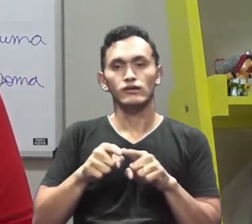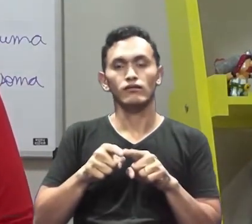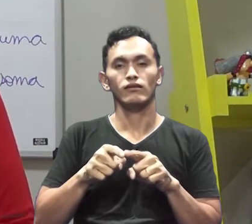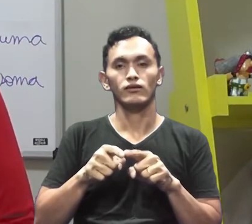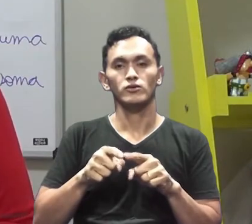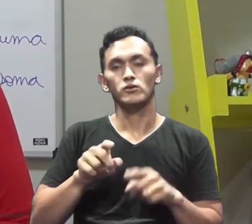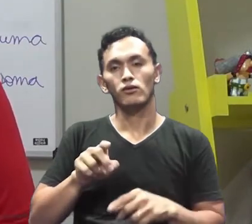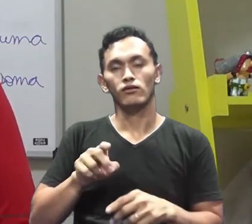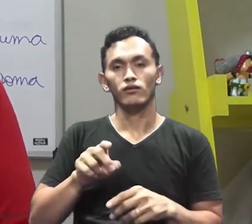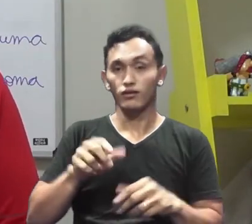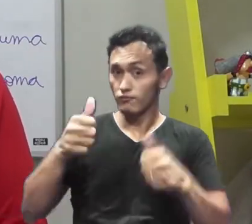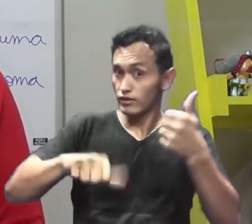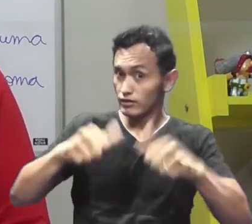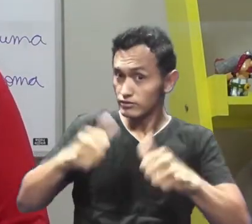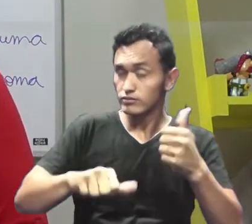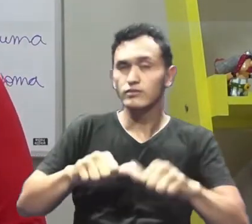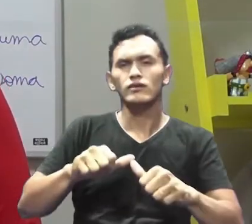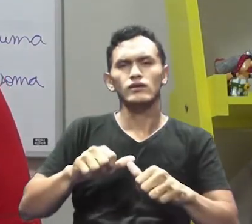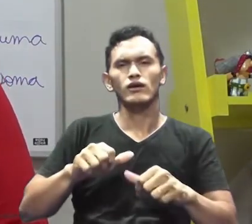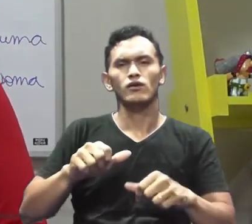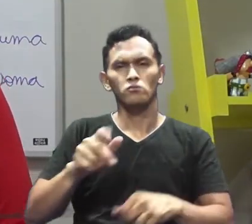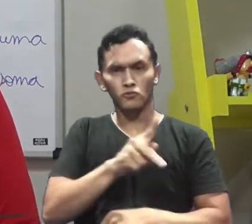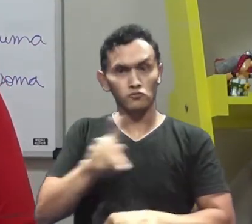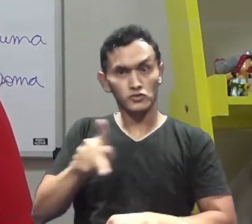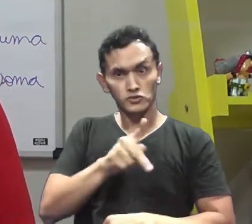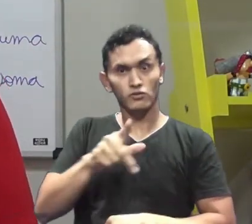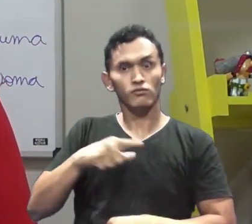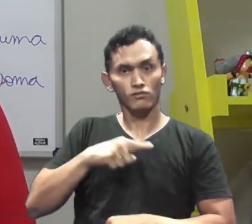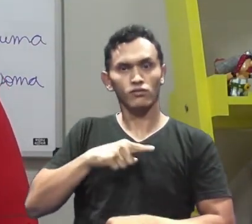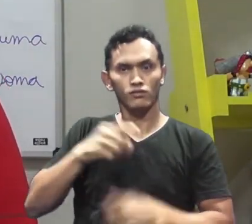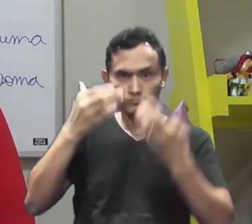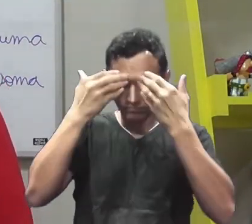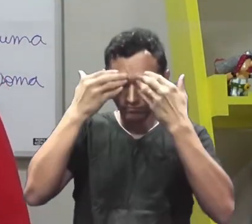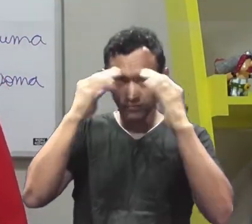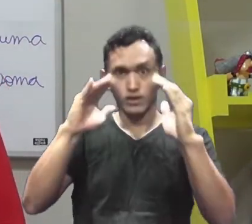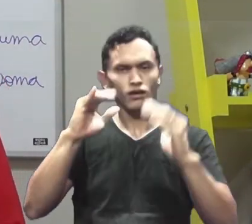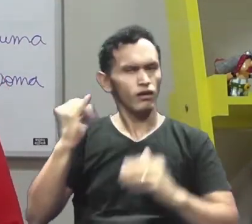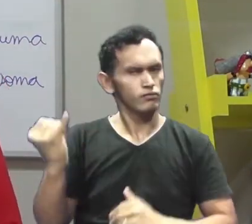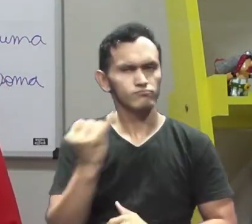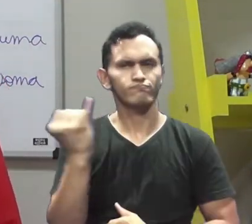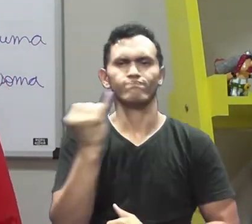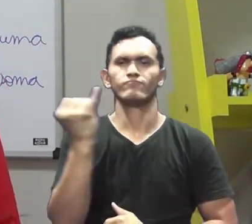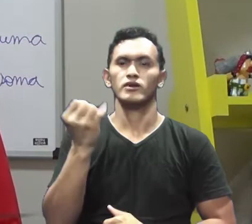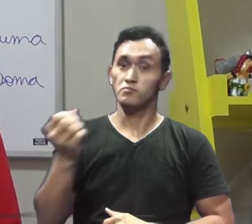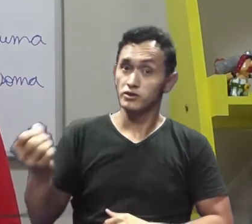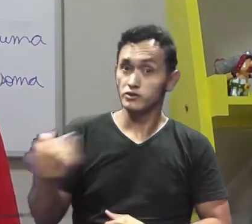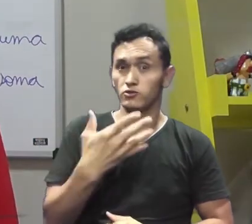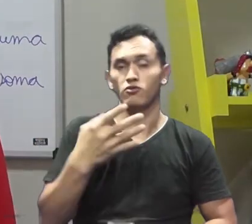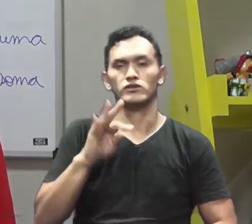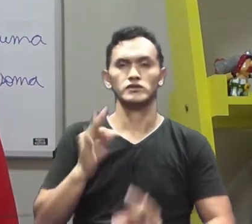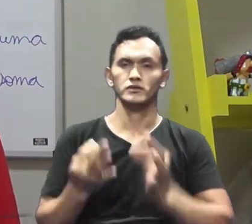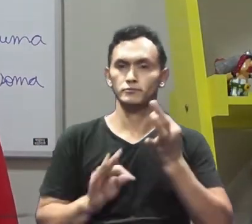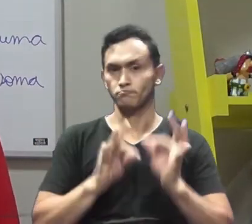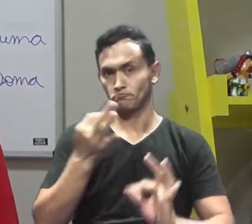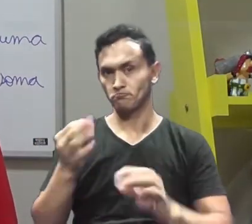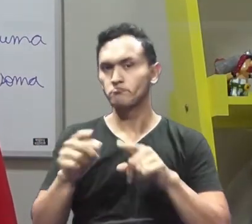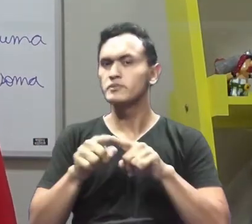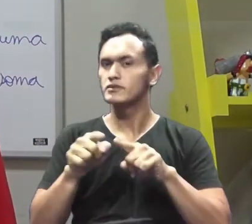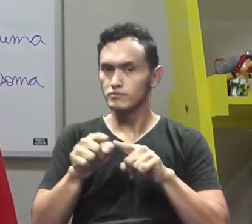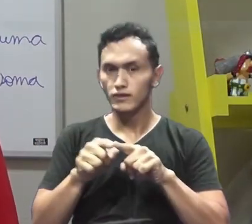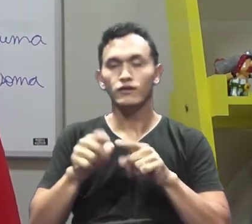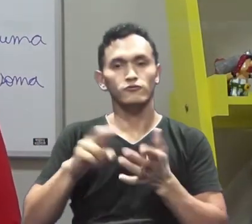muito importante que o professor ele tenha uma mente aberta e flexível para novas terminologias, especialmente na parte